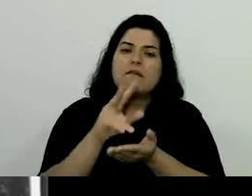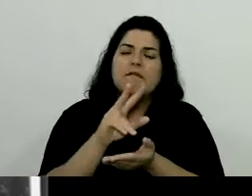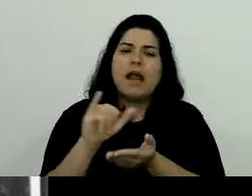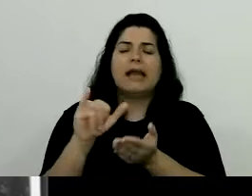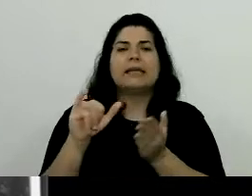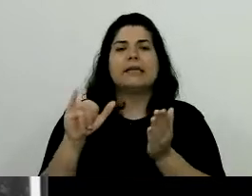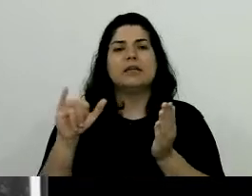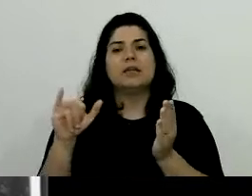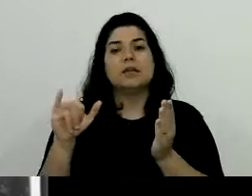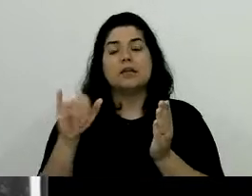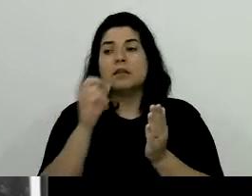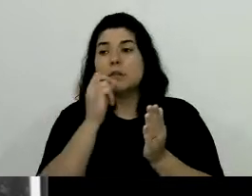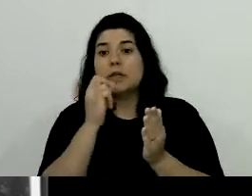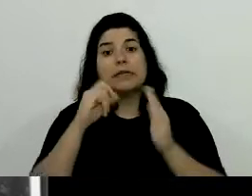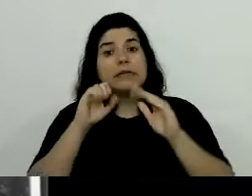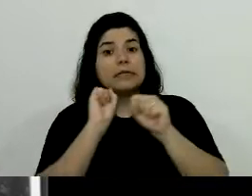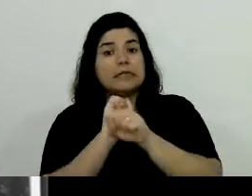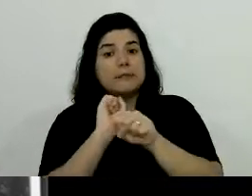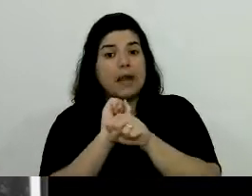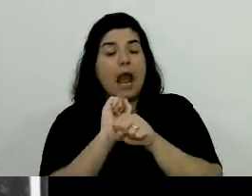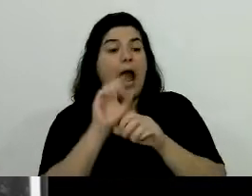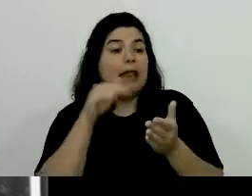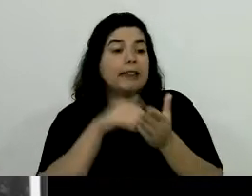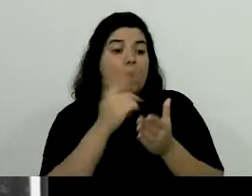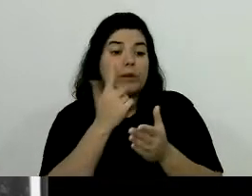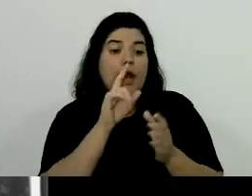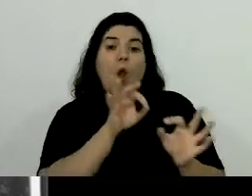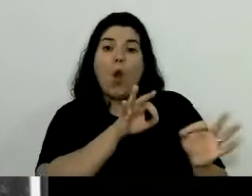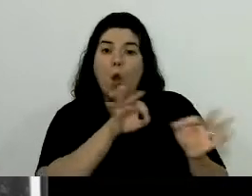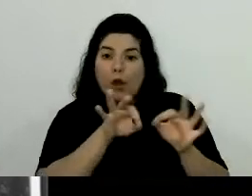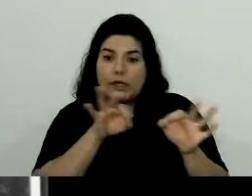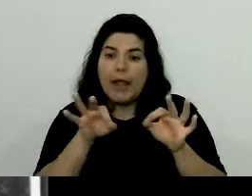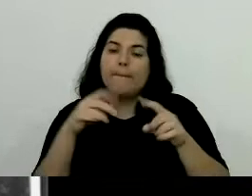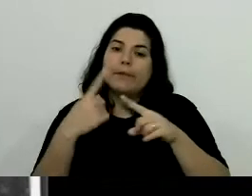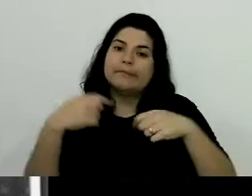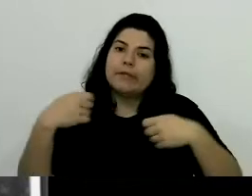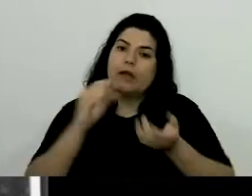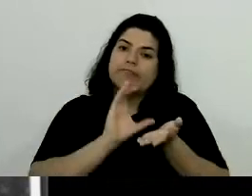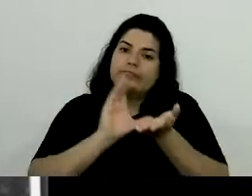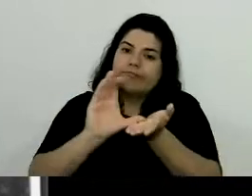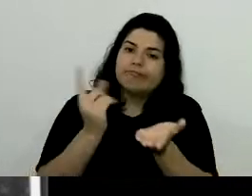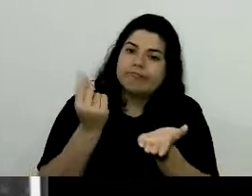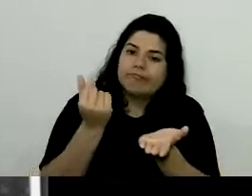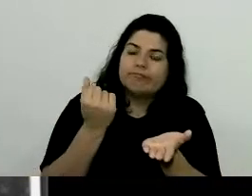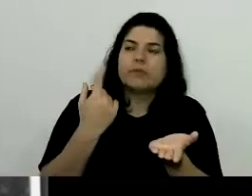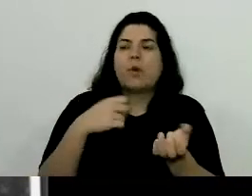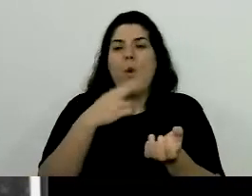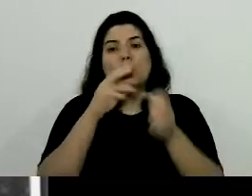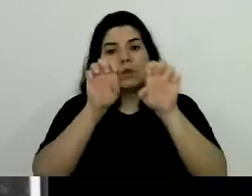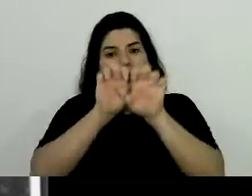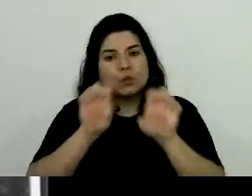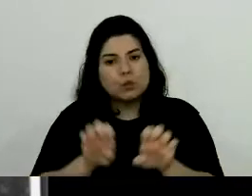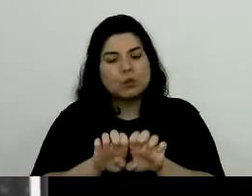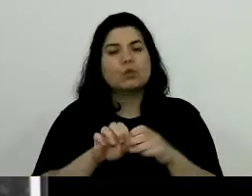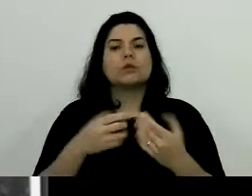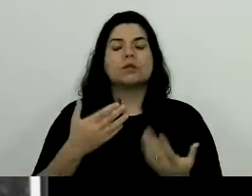ele vai ter que, às vezes, esperar um tempo para ser organizado por questões de financiamento, de estrutura, não é? Às vezes, quando a